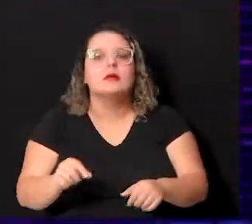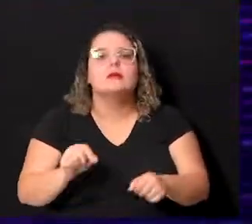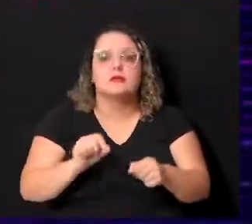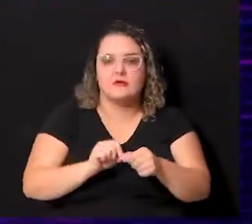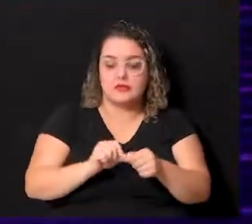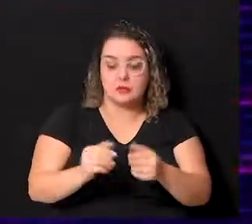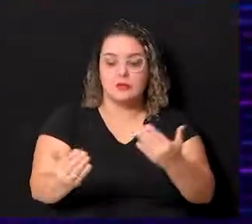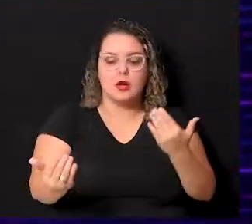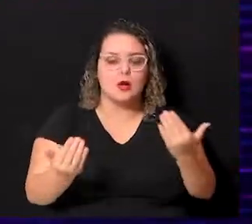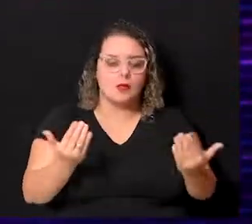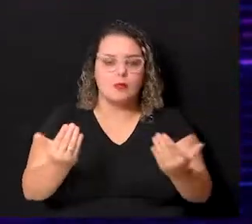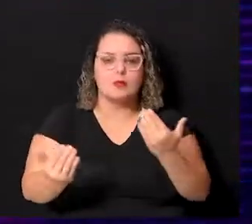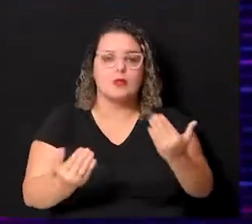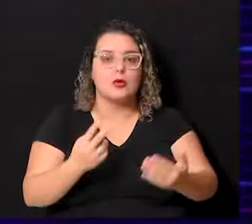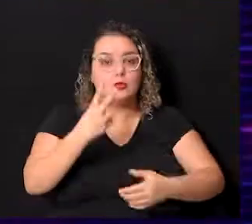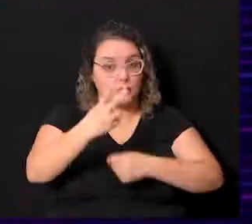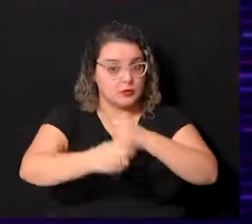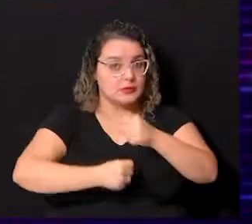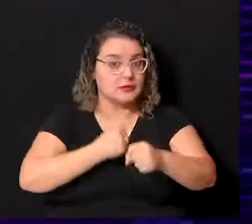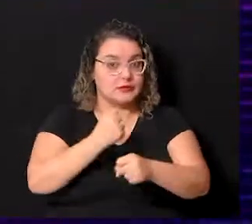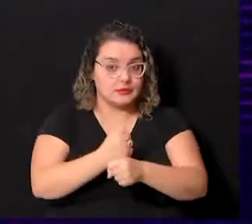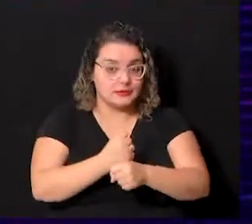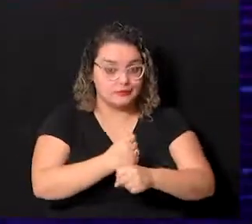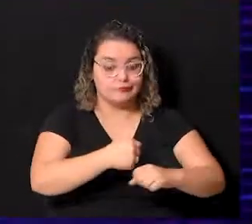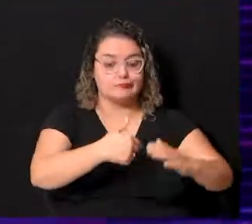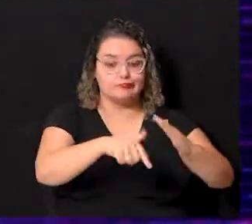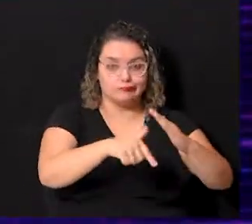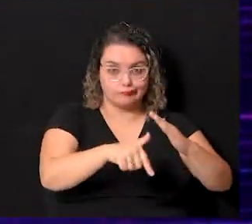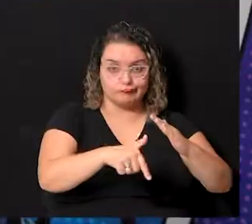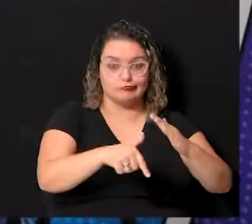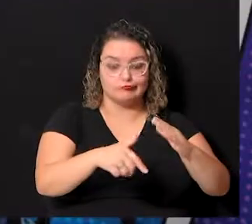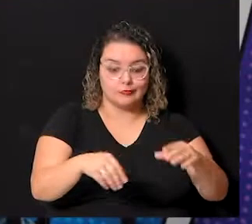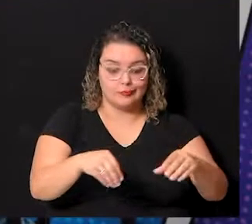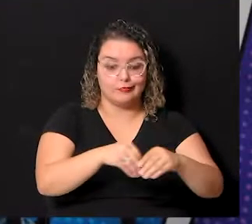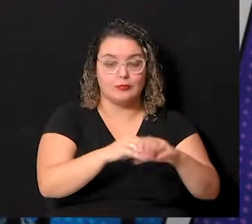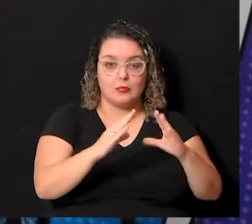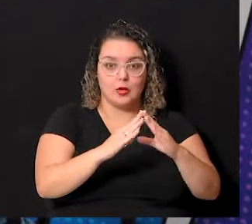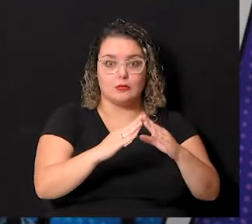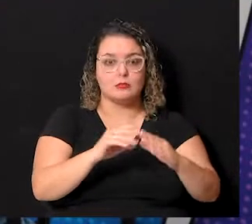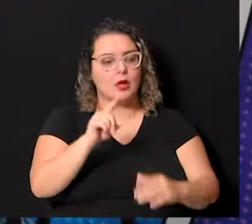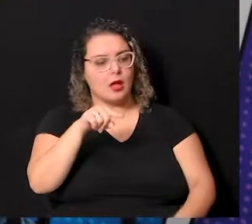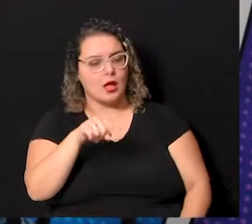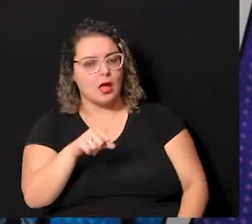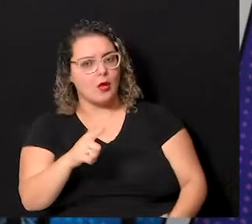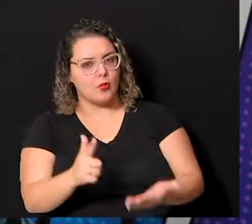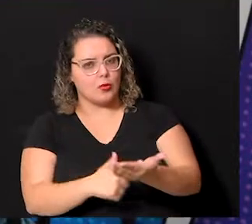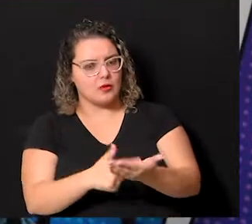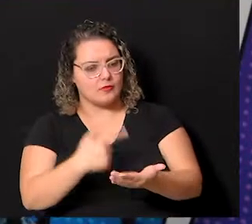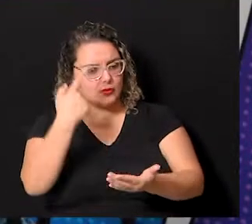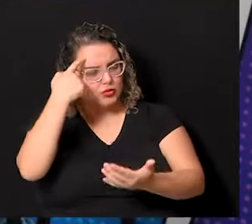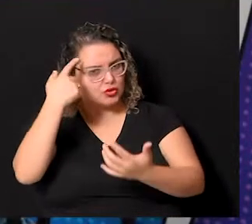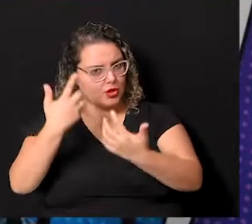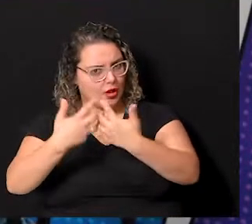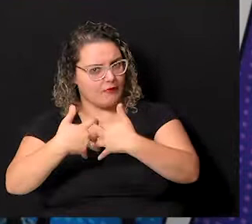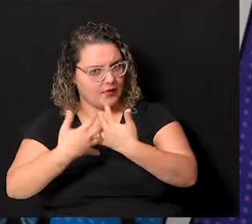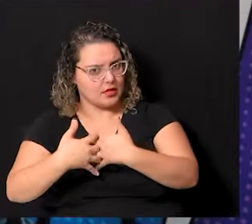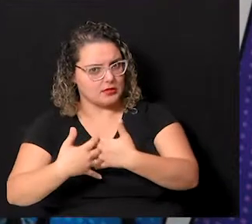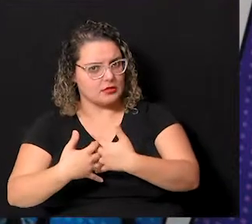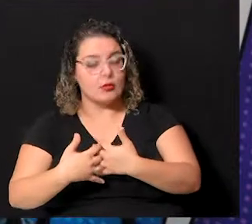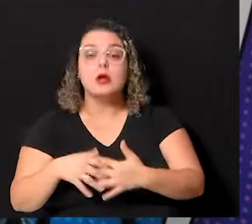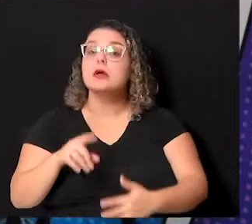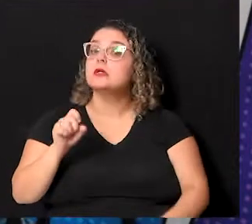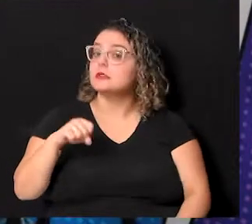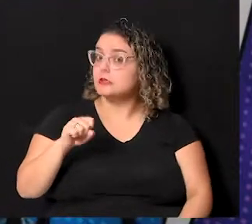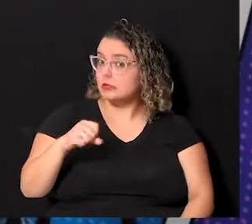foi passar 1 ano e meio, 2 enfiado nas mesmas paredes, né? É uma reflexão. Sim, com